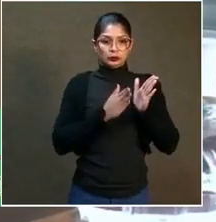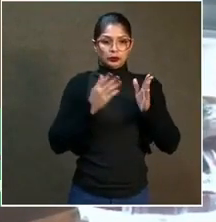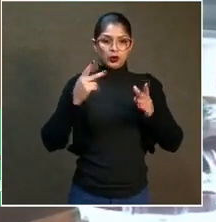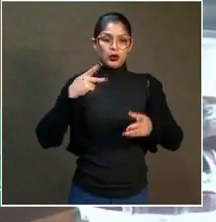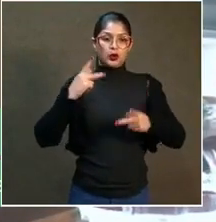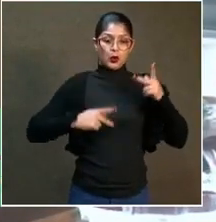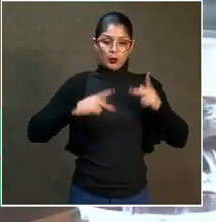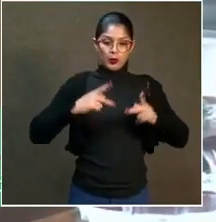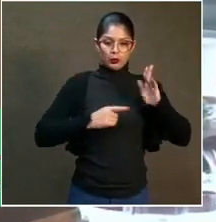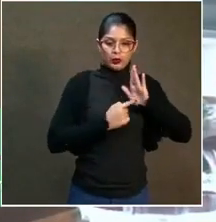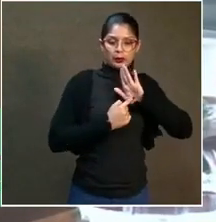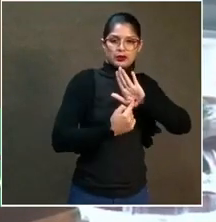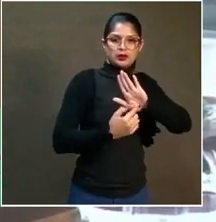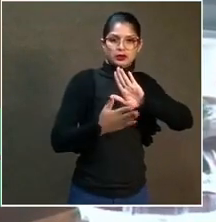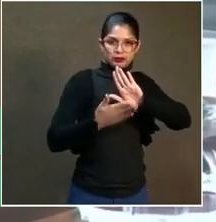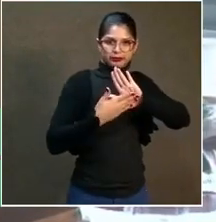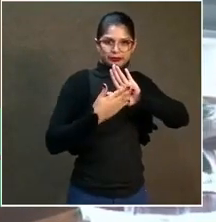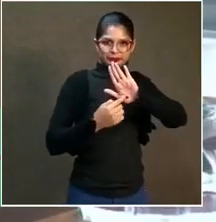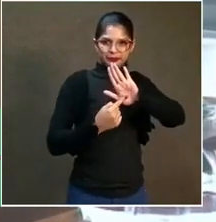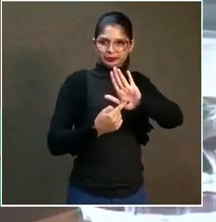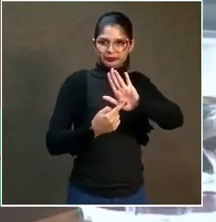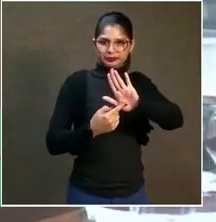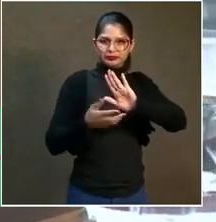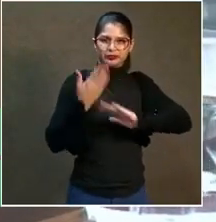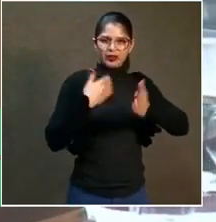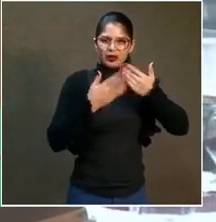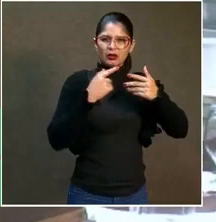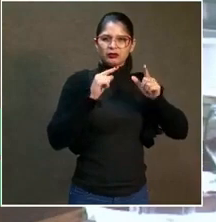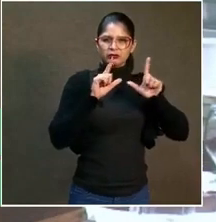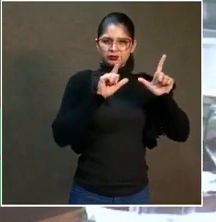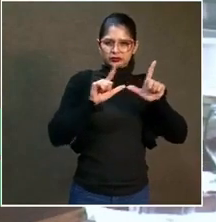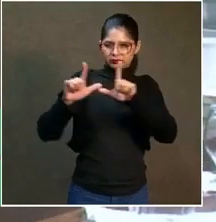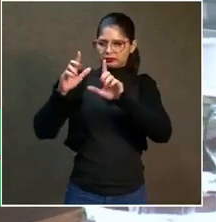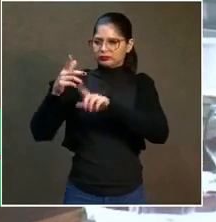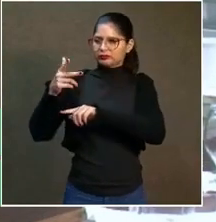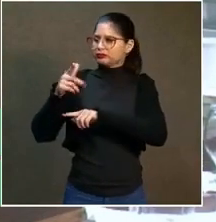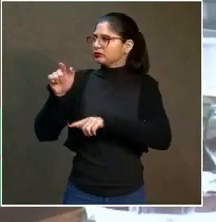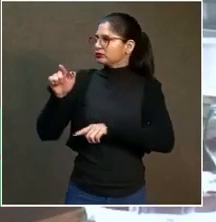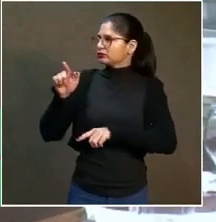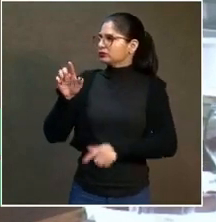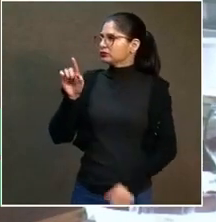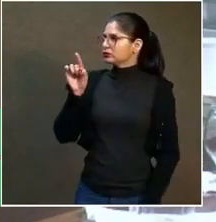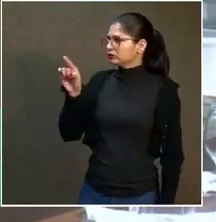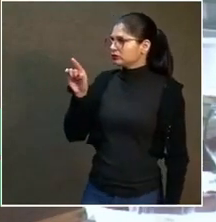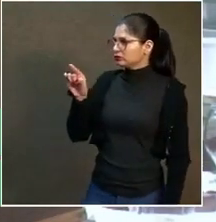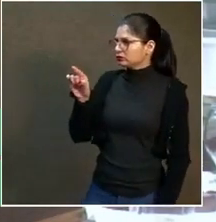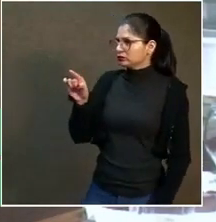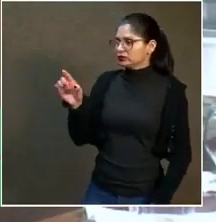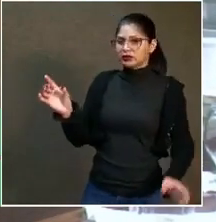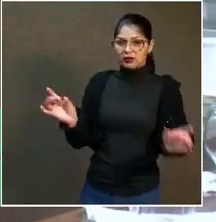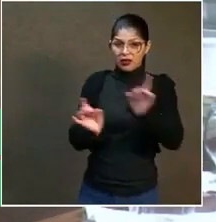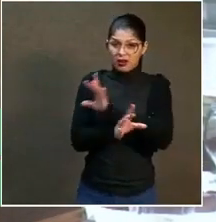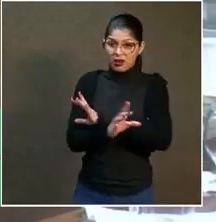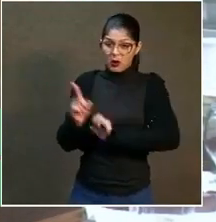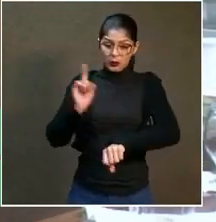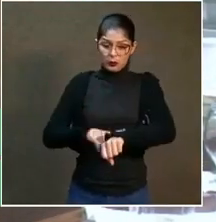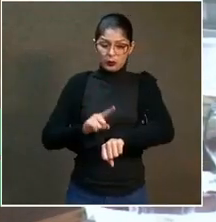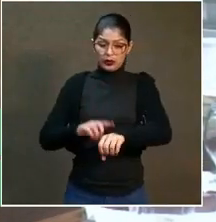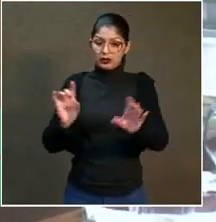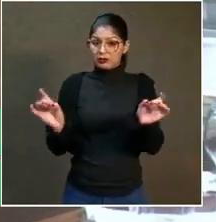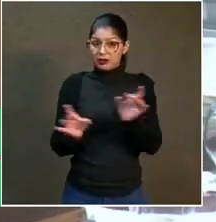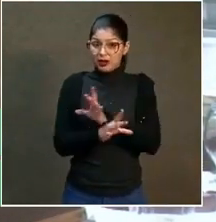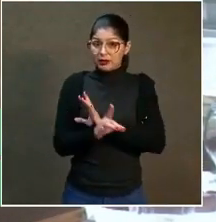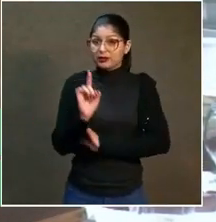Aí, acabou de abrir lá o laudo. Ao lado. Aí, eu acho que é lá o laudo. Doutor, seu tempo está esgotando. Tem quanto tempo ainda,